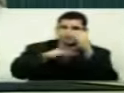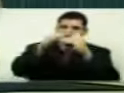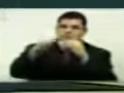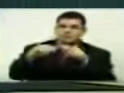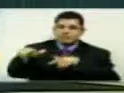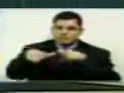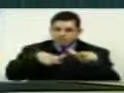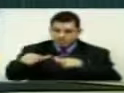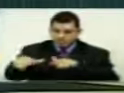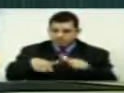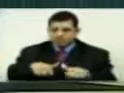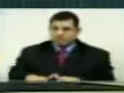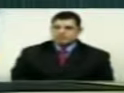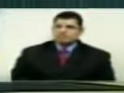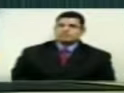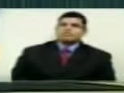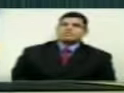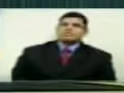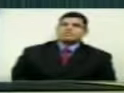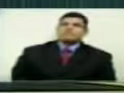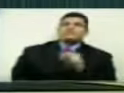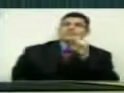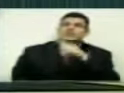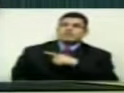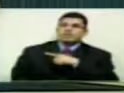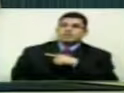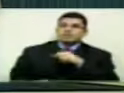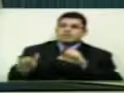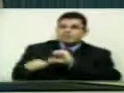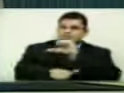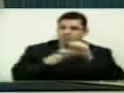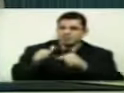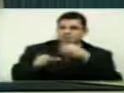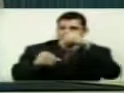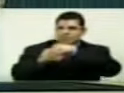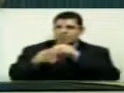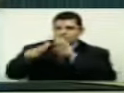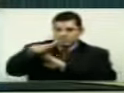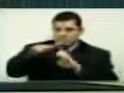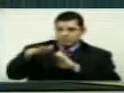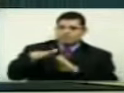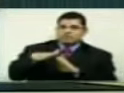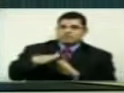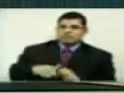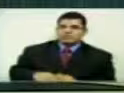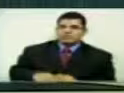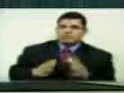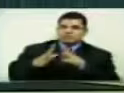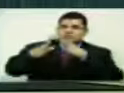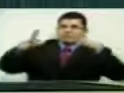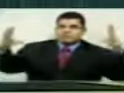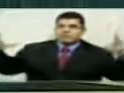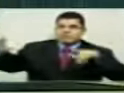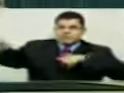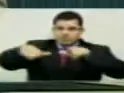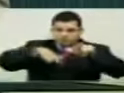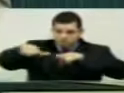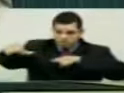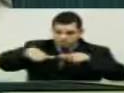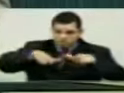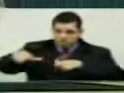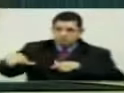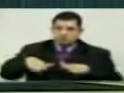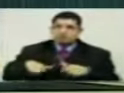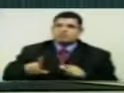processo licitatório. O que houve foi uma mudança interna na empresa, uma grande